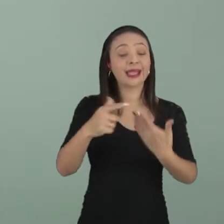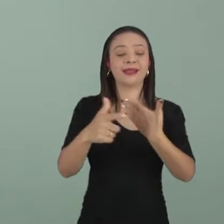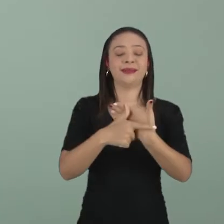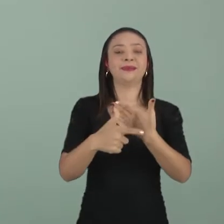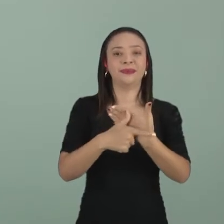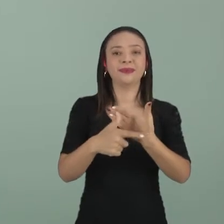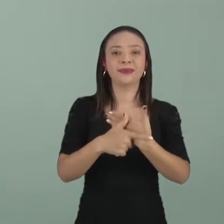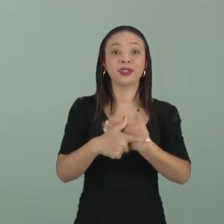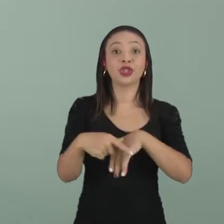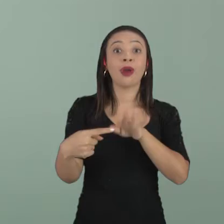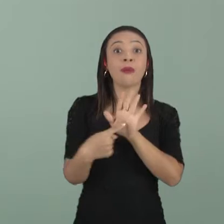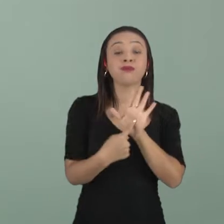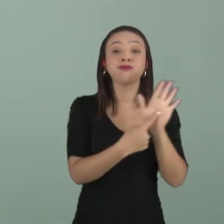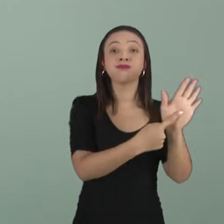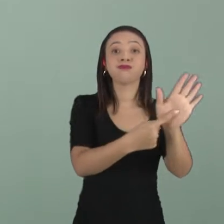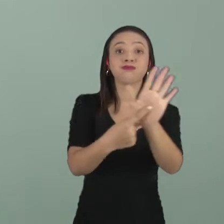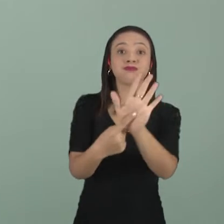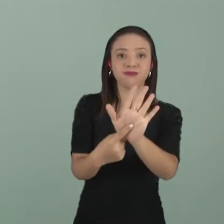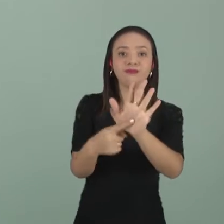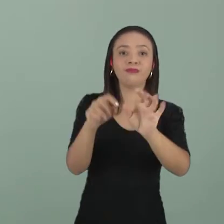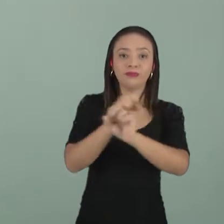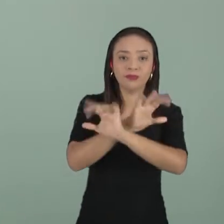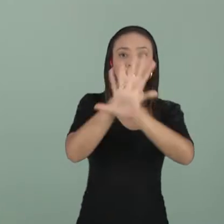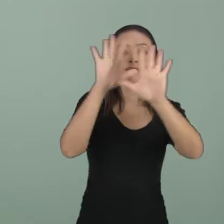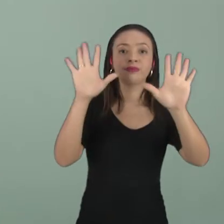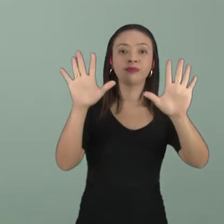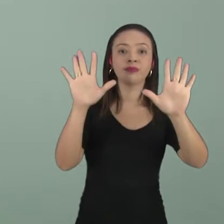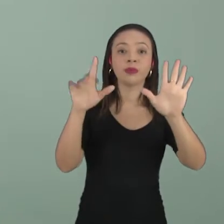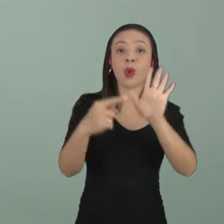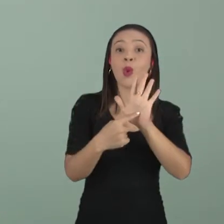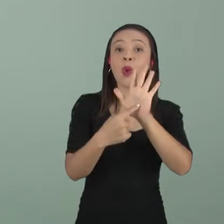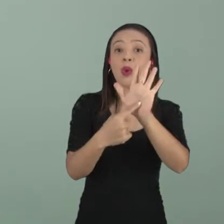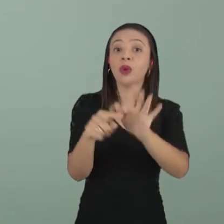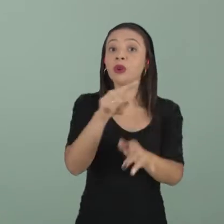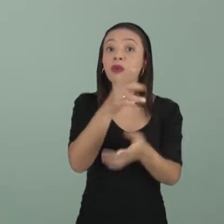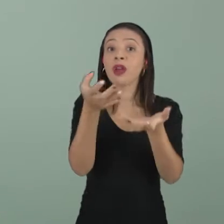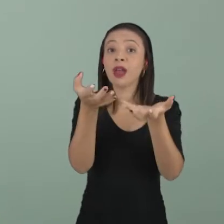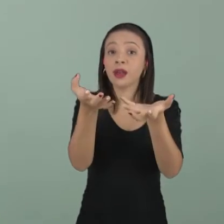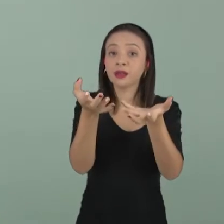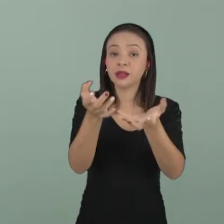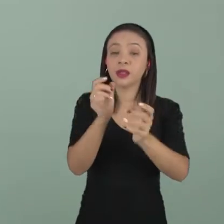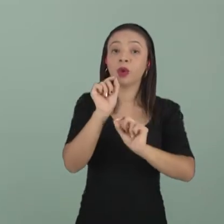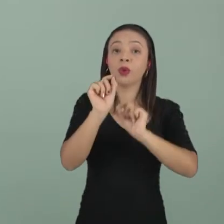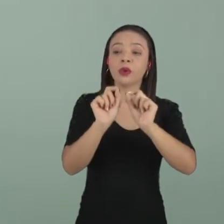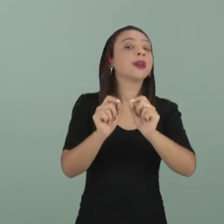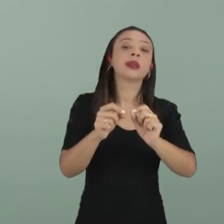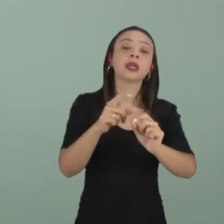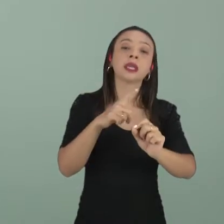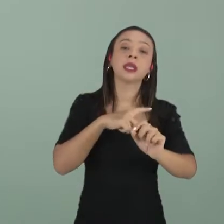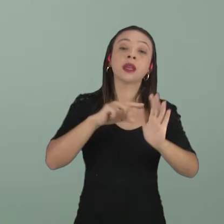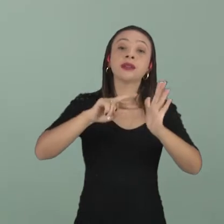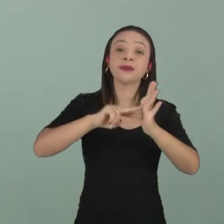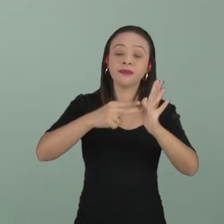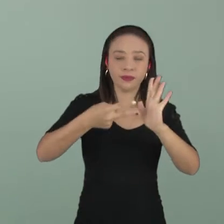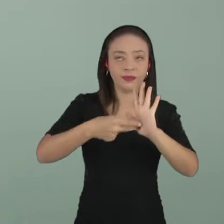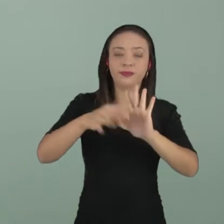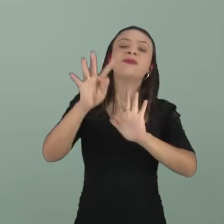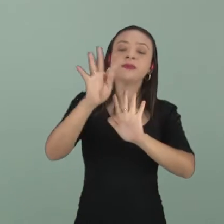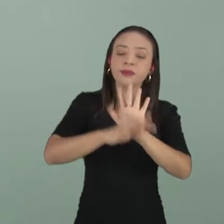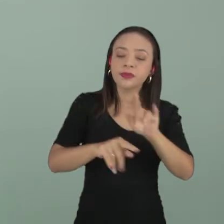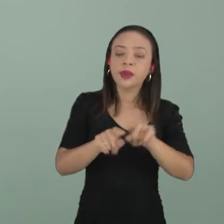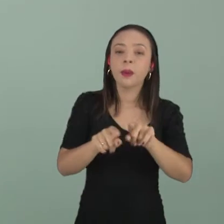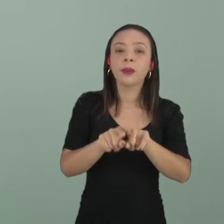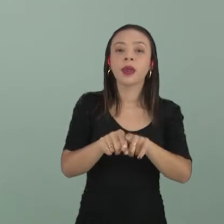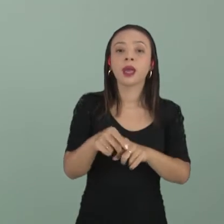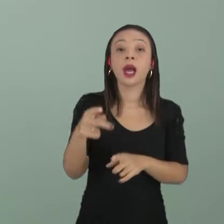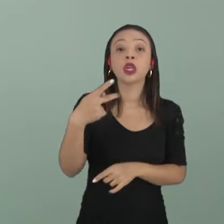para evidenciar, para dar um rumo para aquilo que vocês querem dizer, para aquilo que vocês querem escrever,